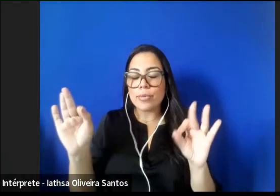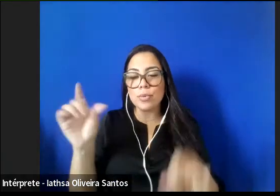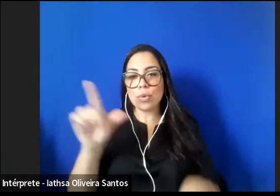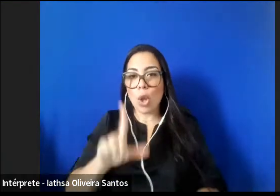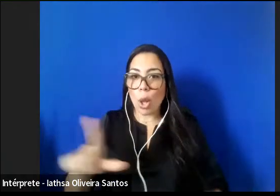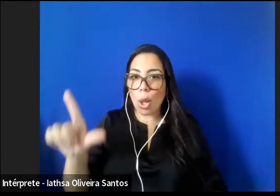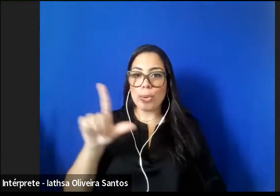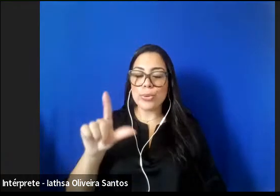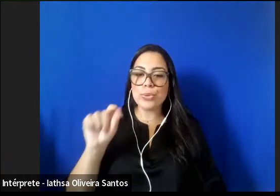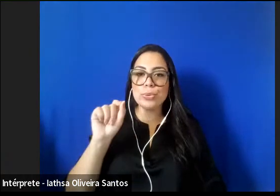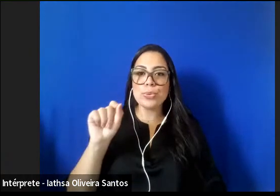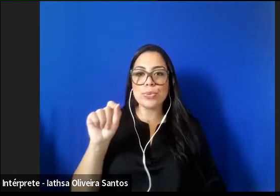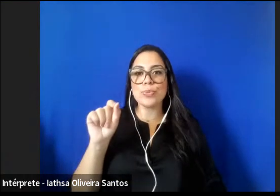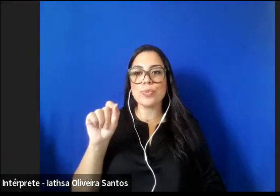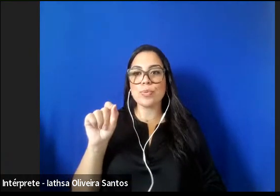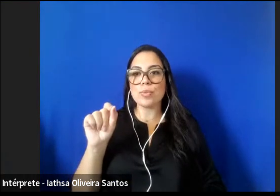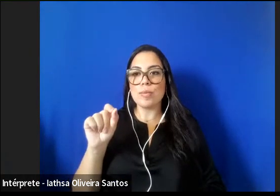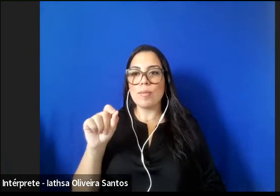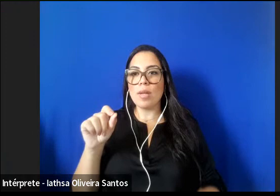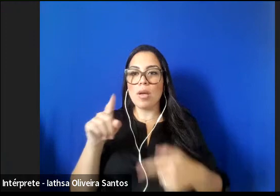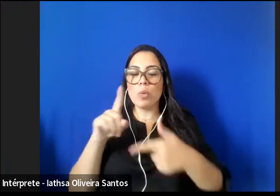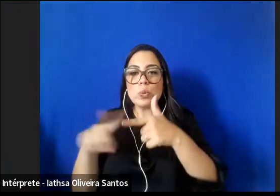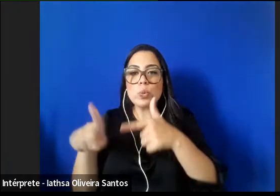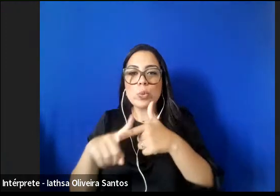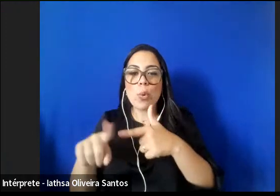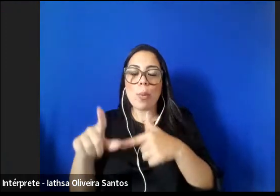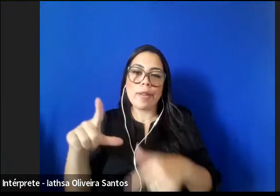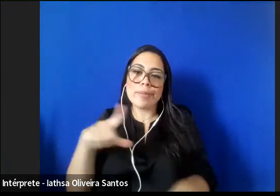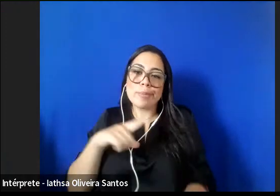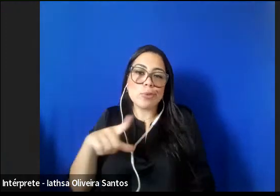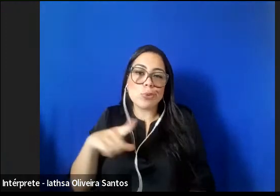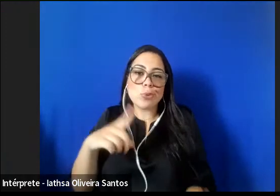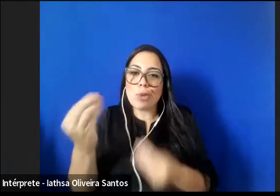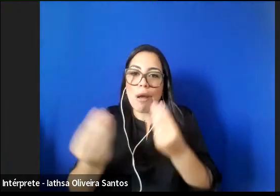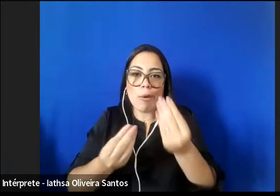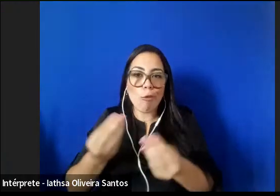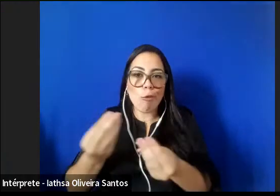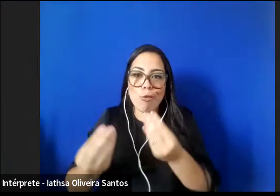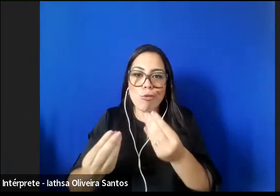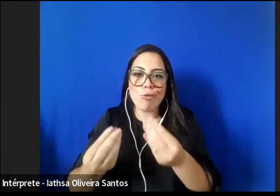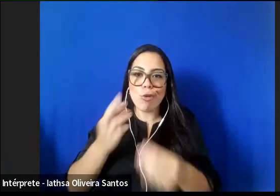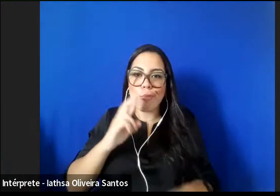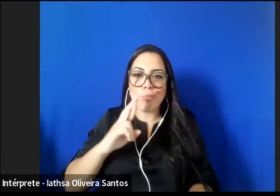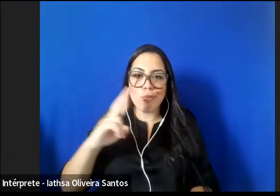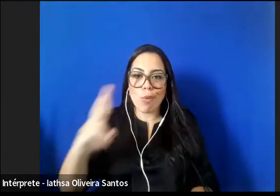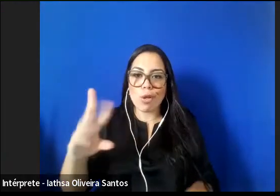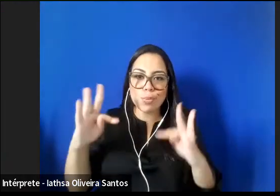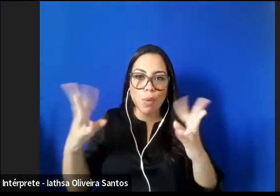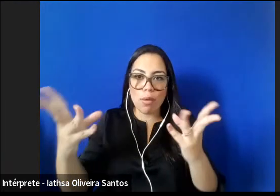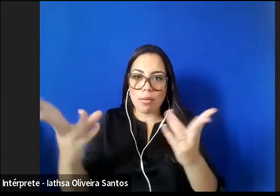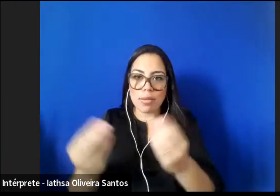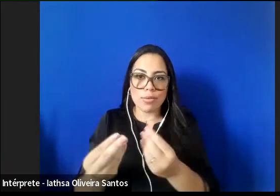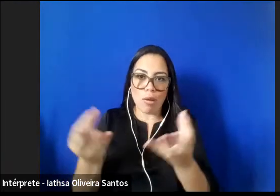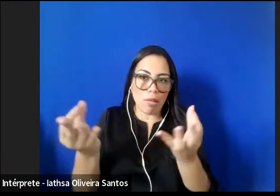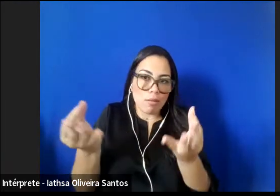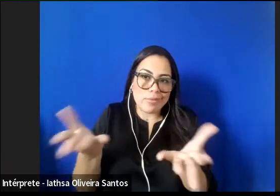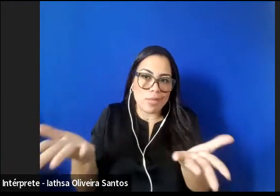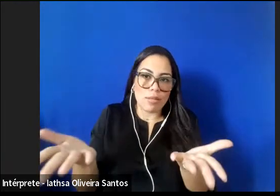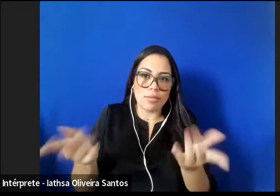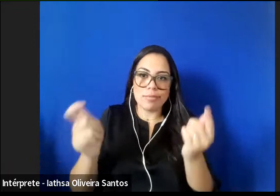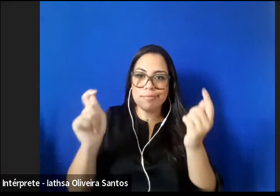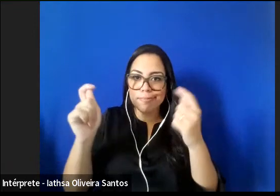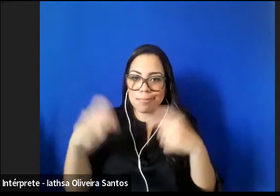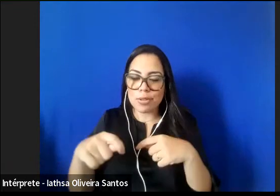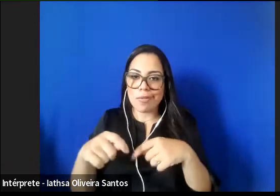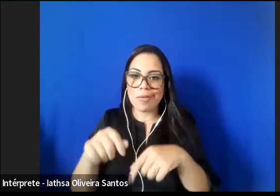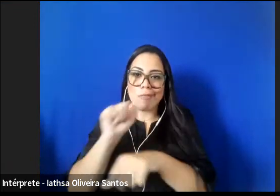os casos não obtêm o rendimento possível. Né? Os processos não obtêm o rendimento possível. A coisa fica